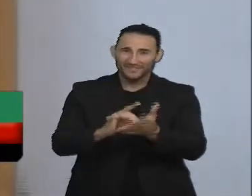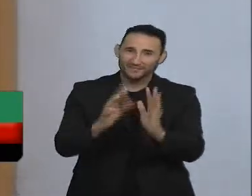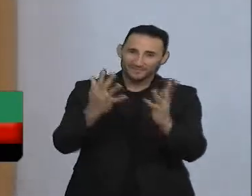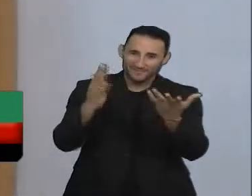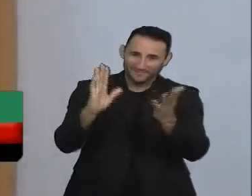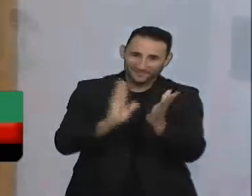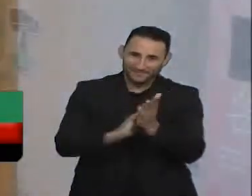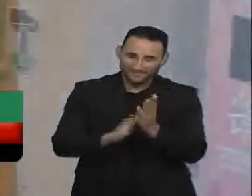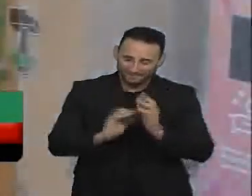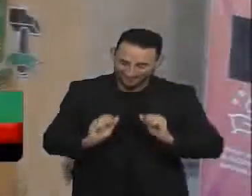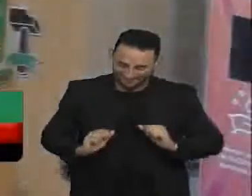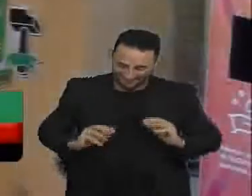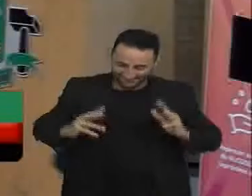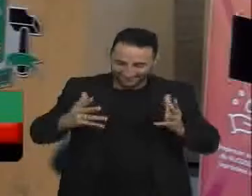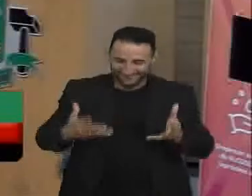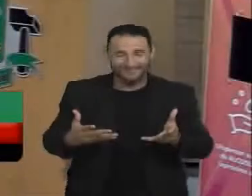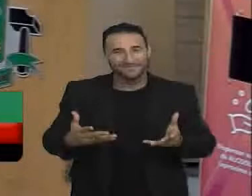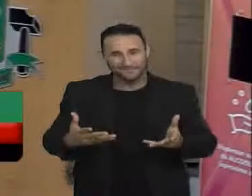ato.